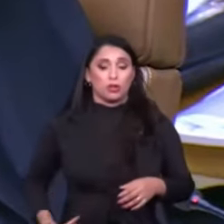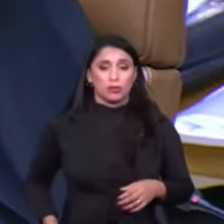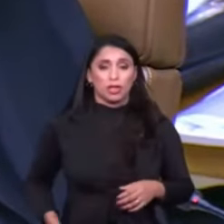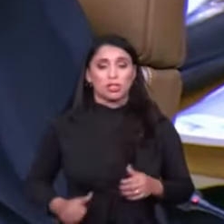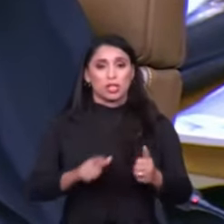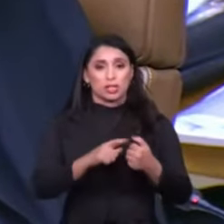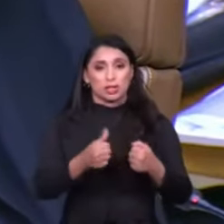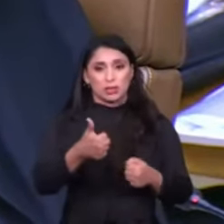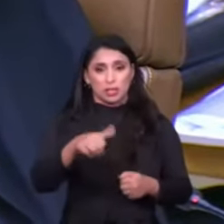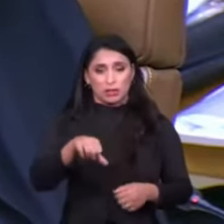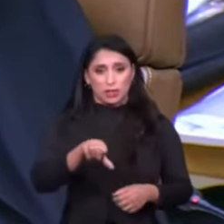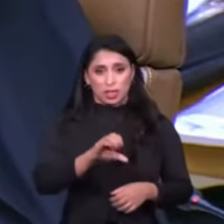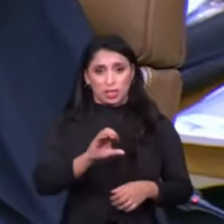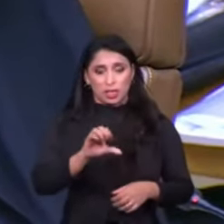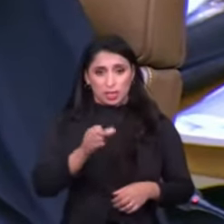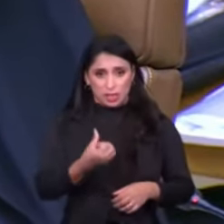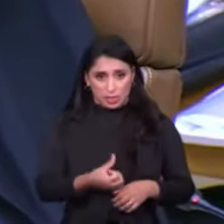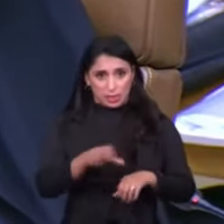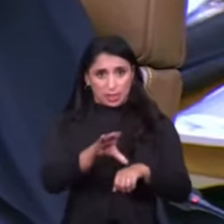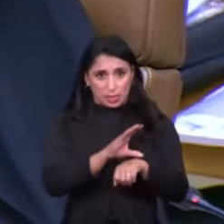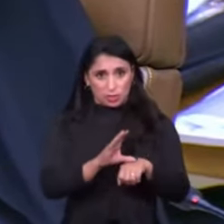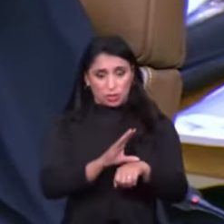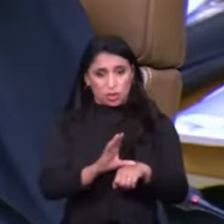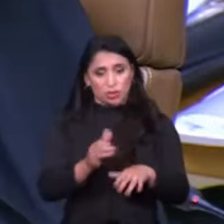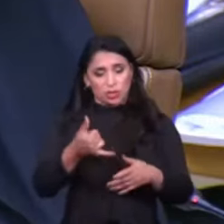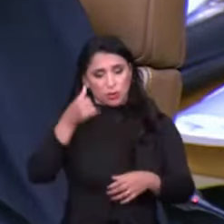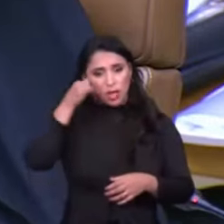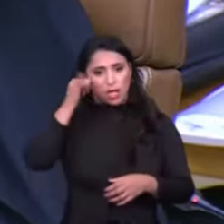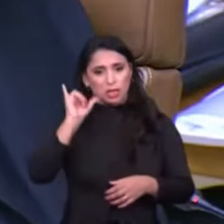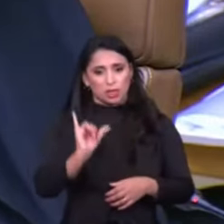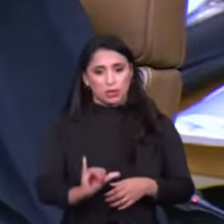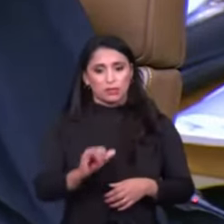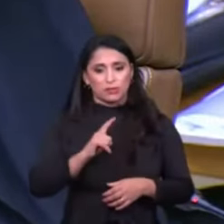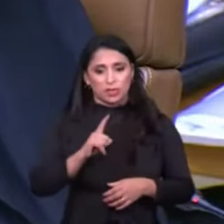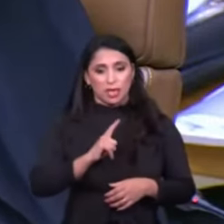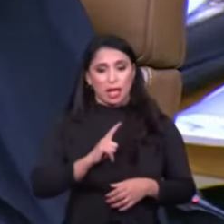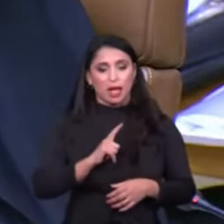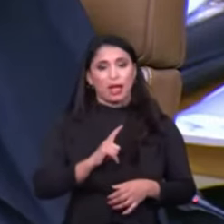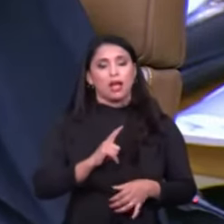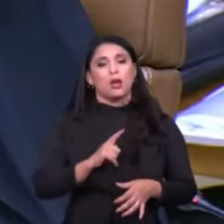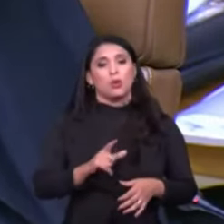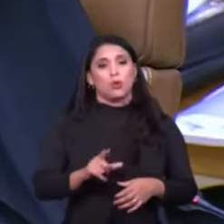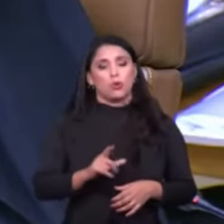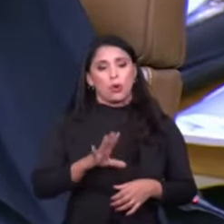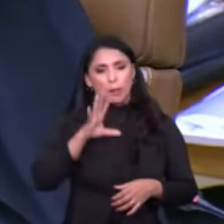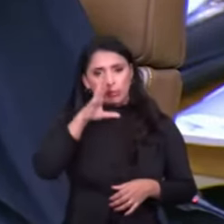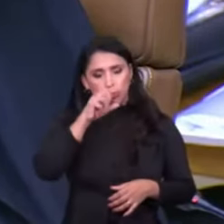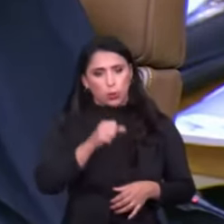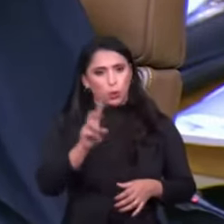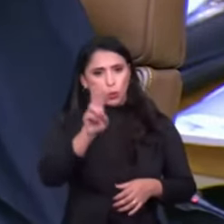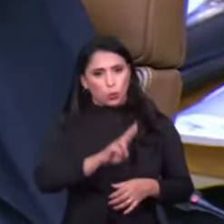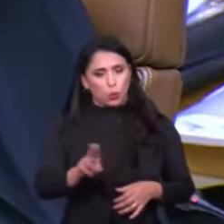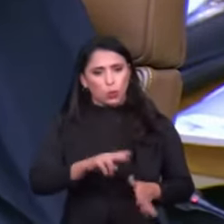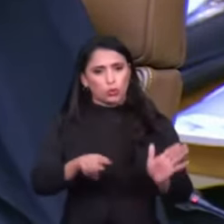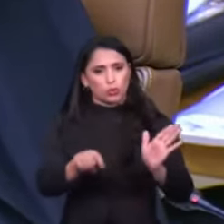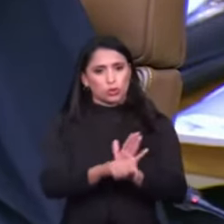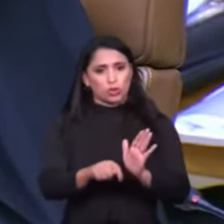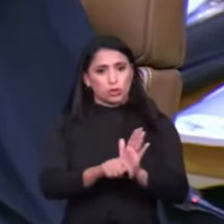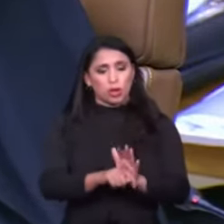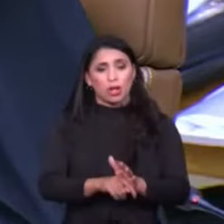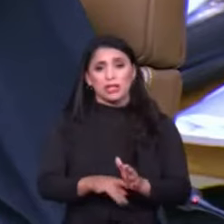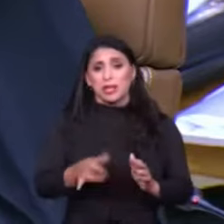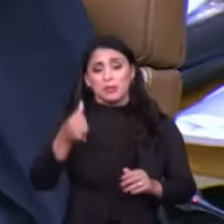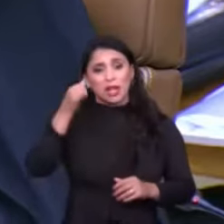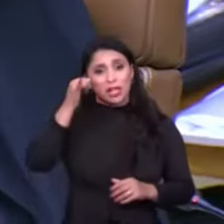Constituição Federal. Nesse contexto, a prevenção e o combate ao abuso de drogas é uma política pública essencial para a preservação da saúde dos